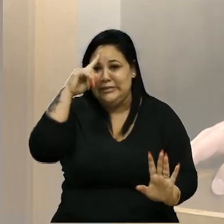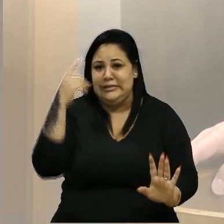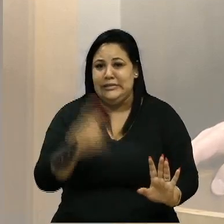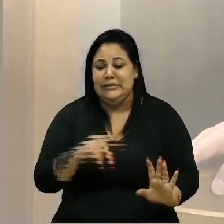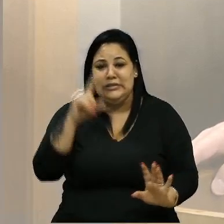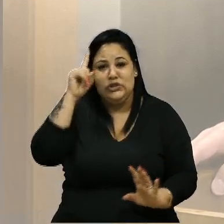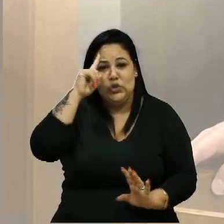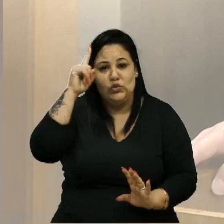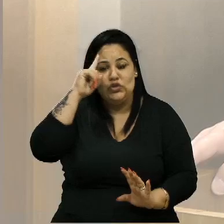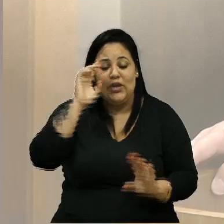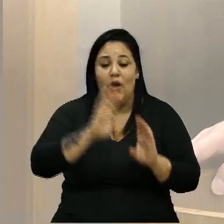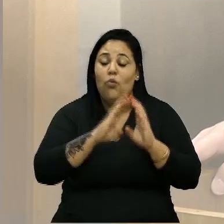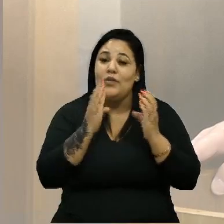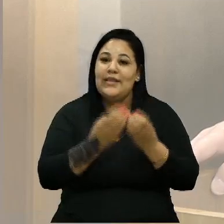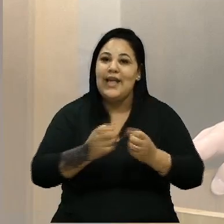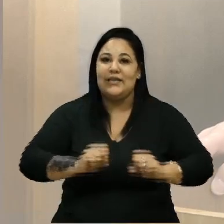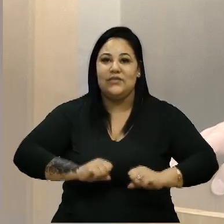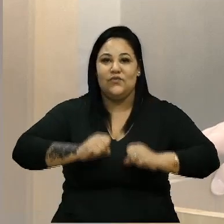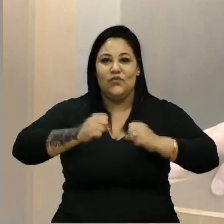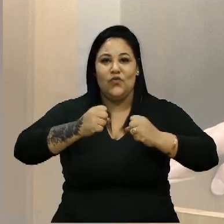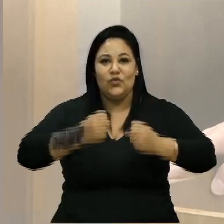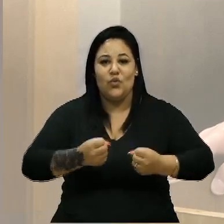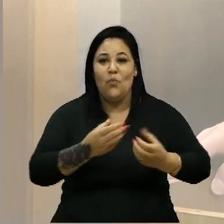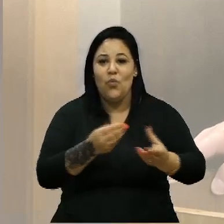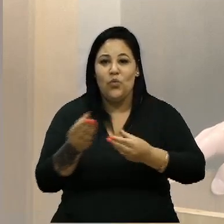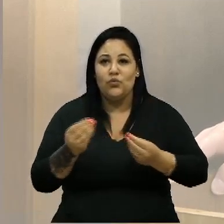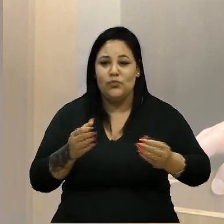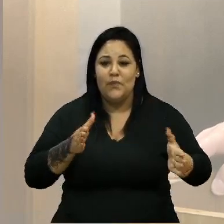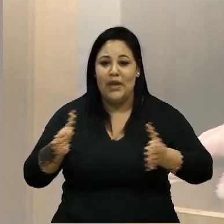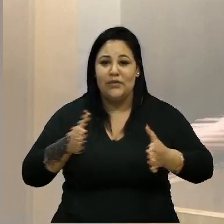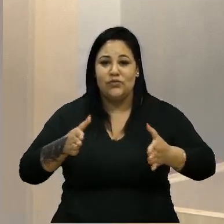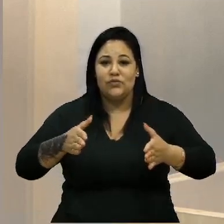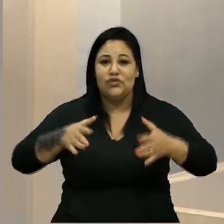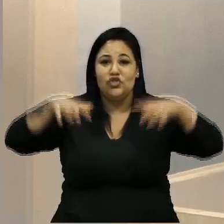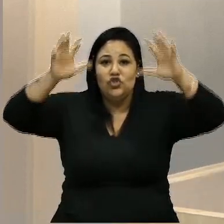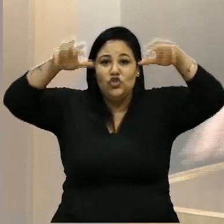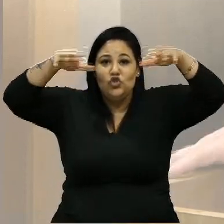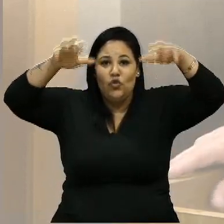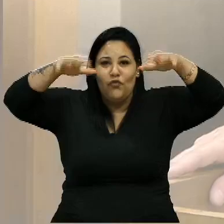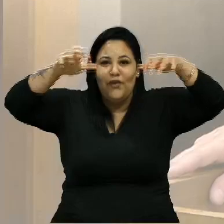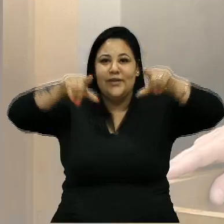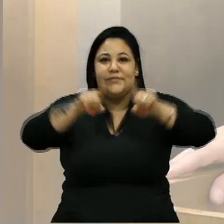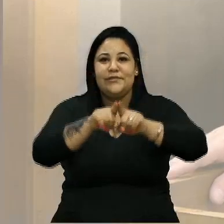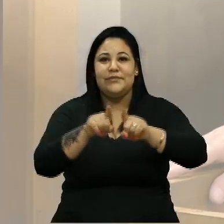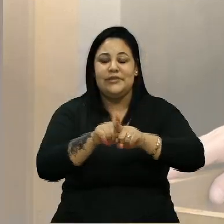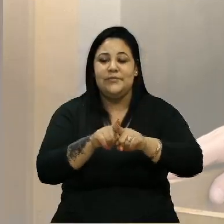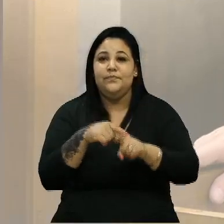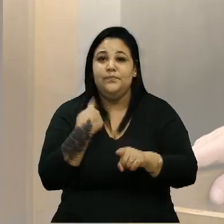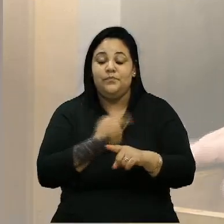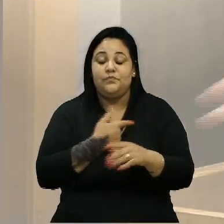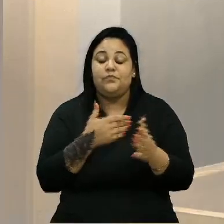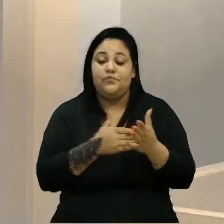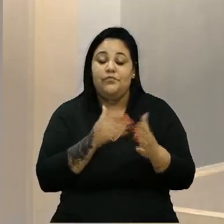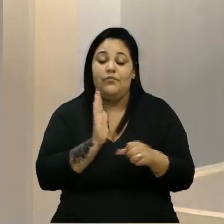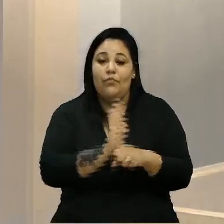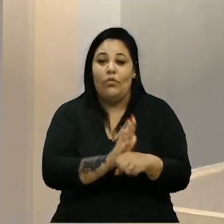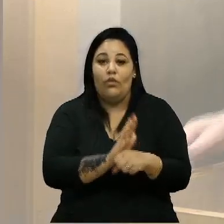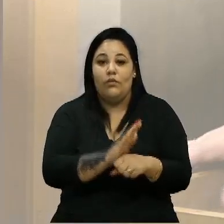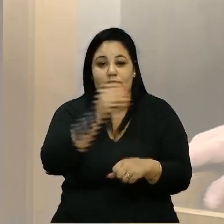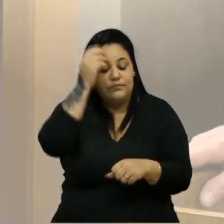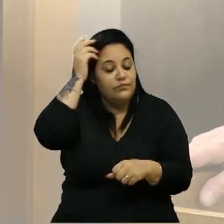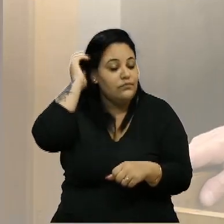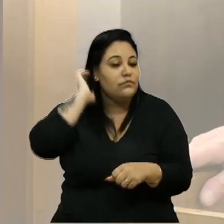a comunidade se engajou muito na época das enchentes, em que até auxiliamos a ONG do